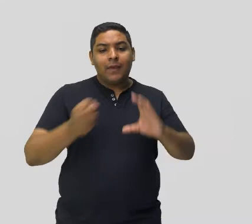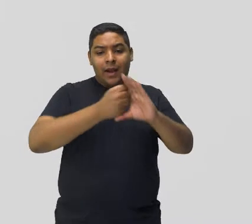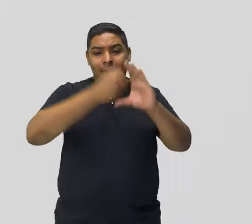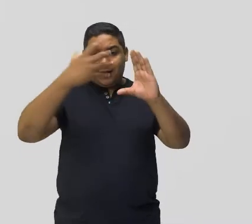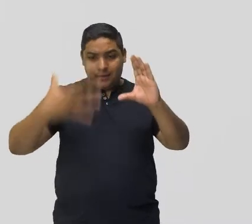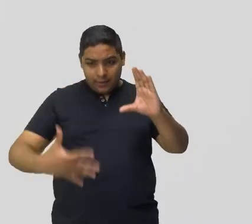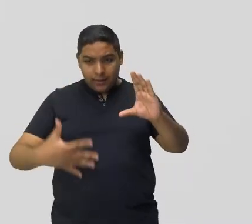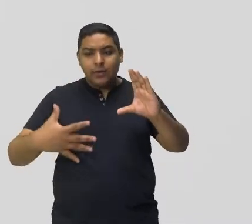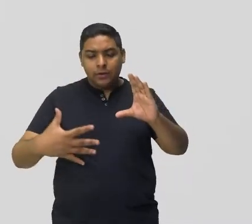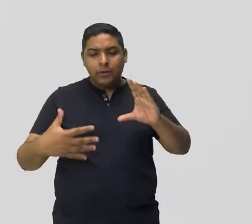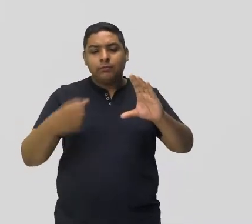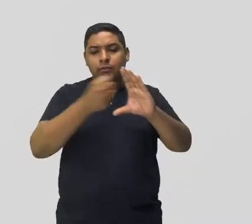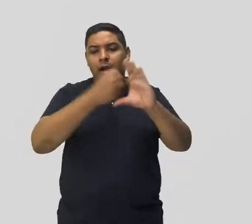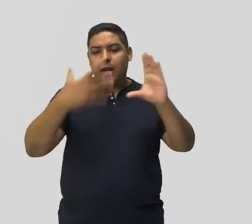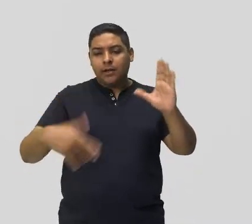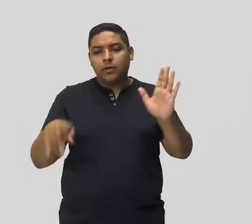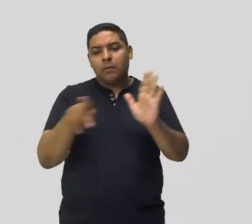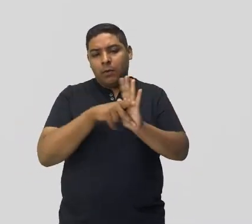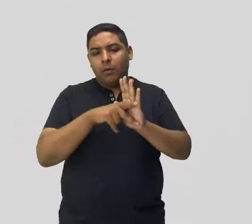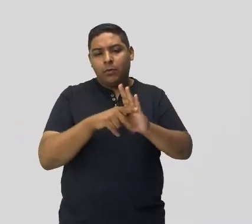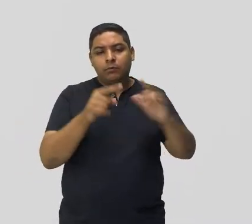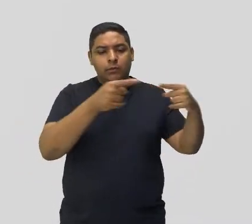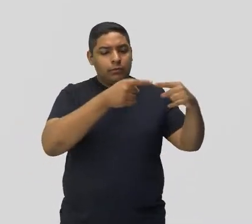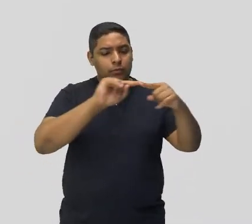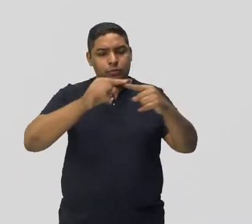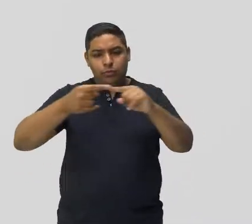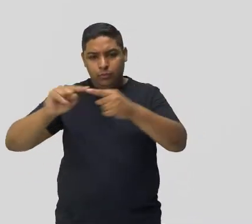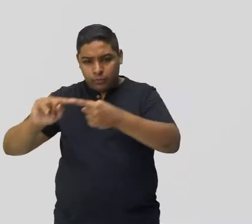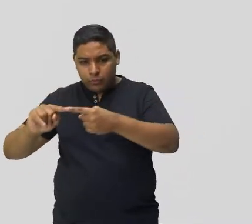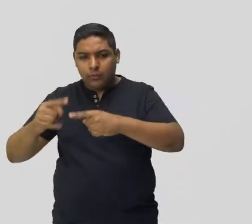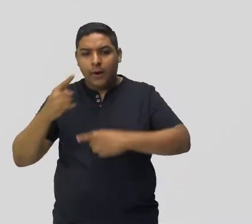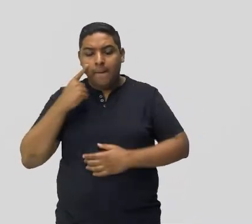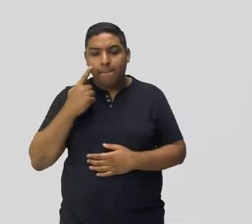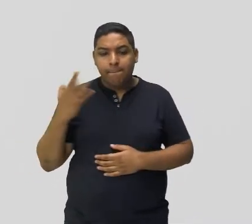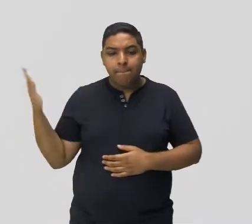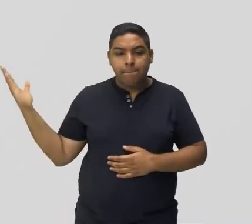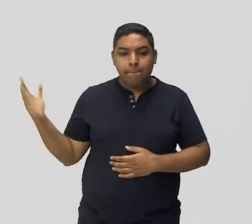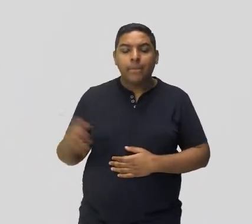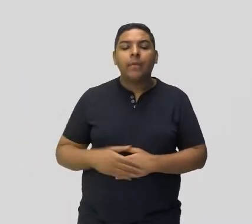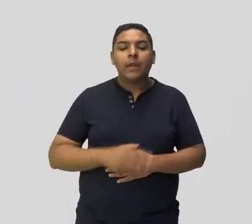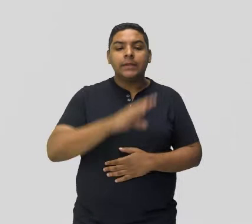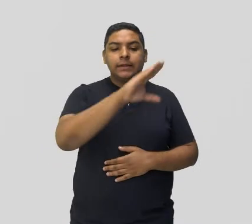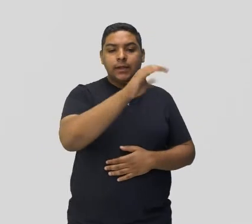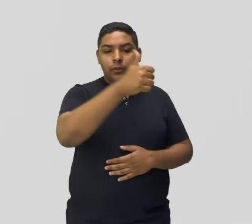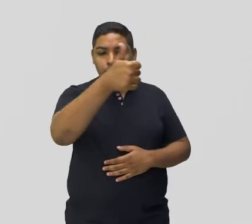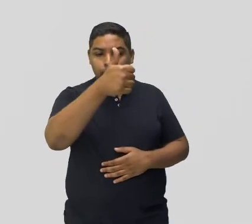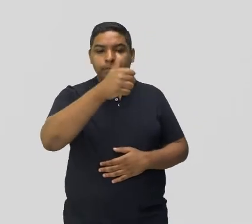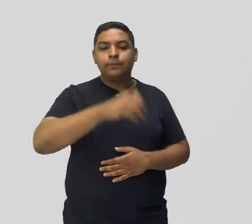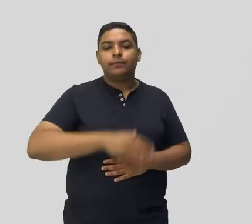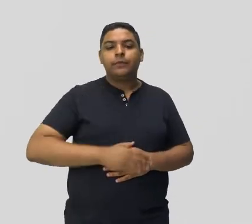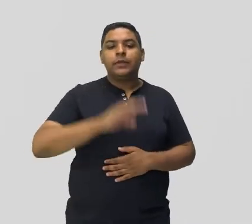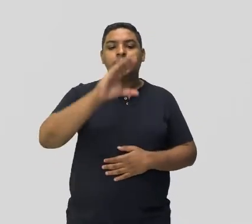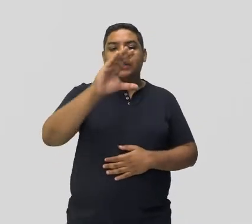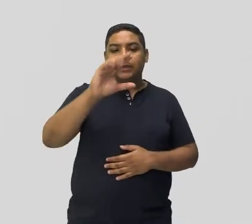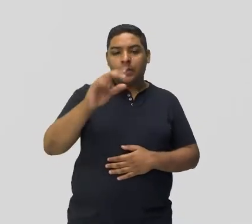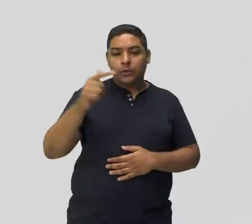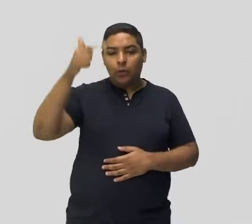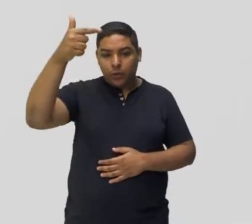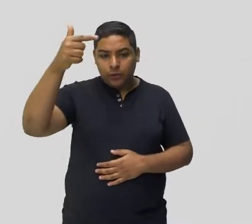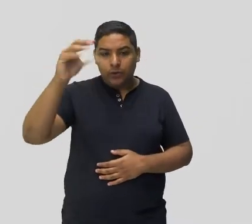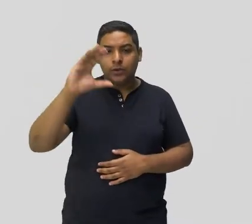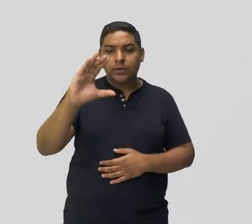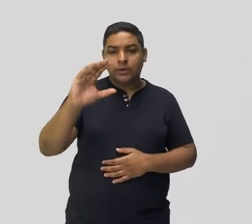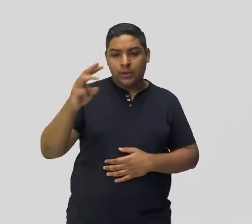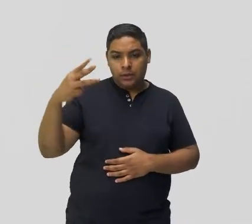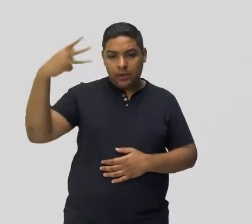Características de uma associação em série. Vamos lá. Olha só, aqui eu tenho o capacitor C1, C2 e C3. Professor,